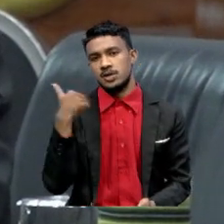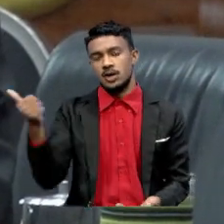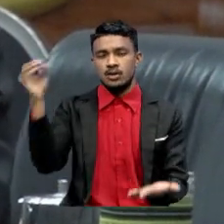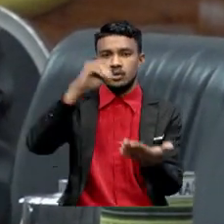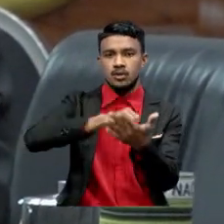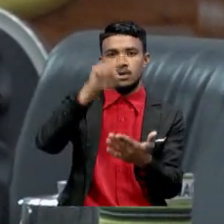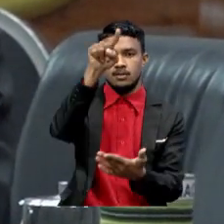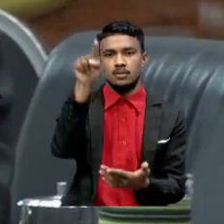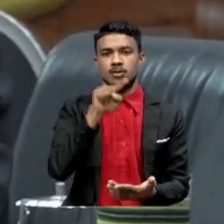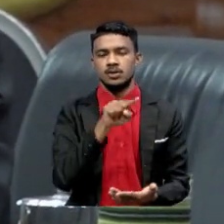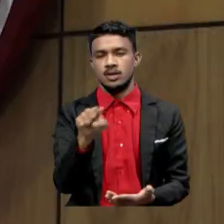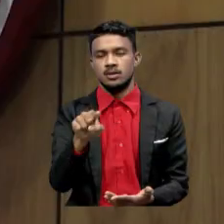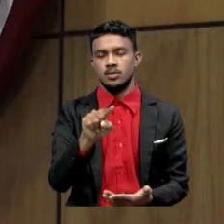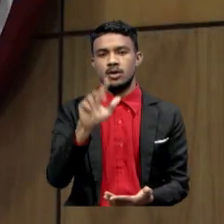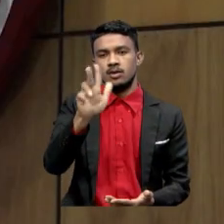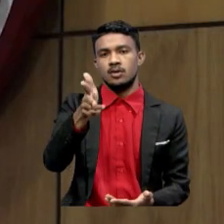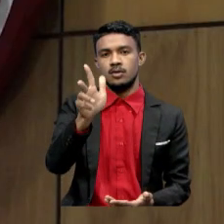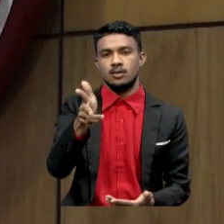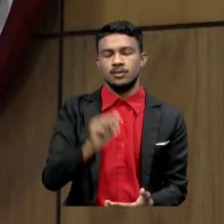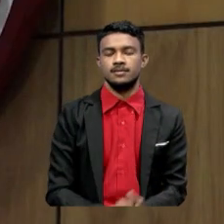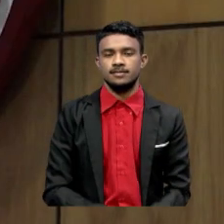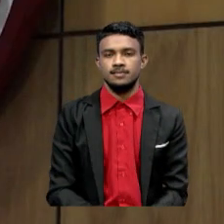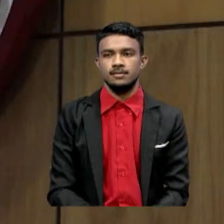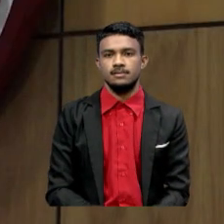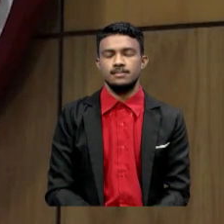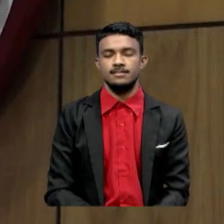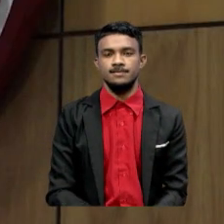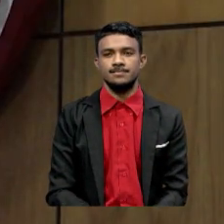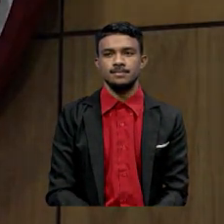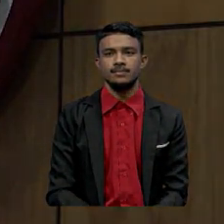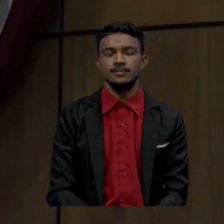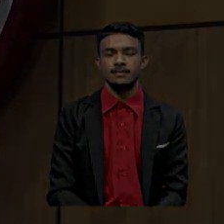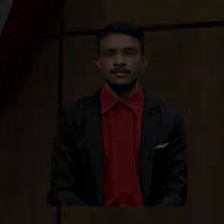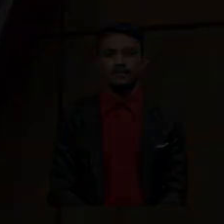15% tolo nulo. Felicitas Borges, Jaime dos Santos, GMN.